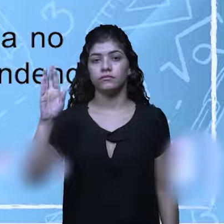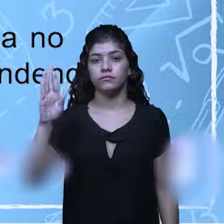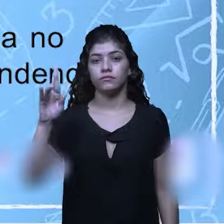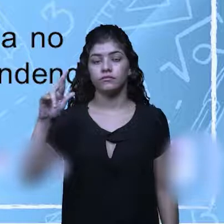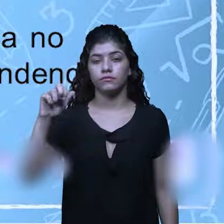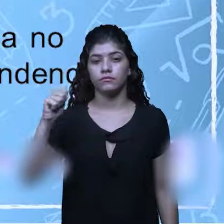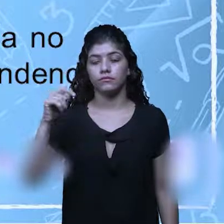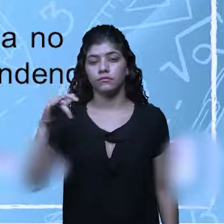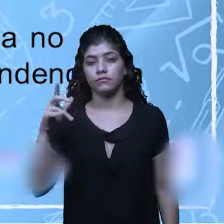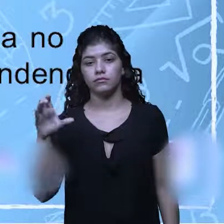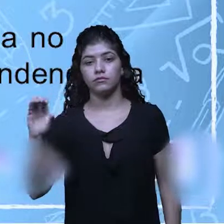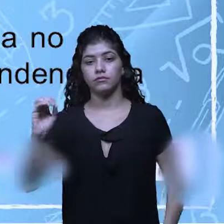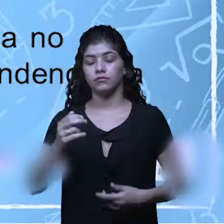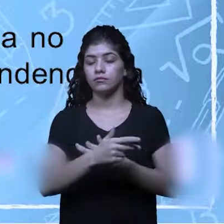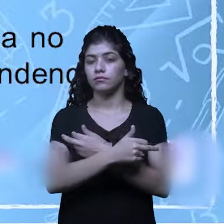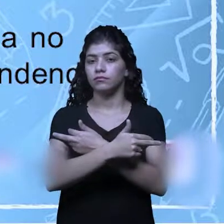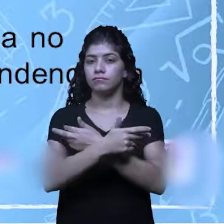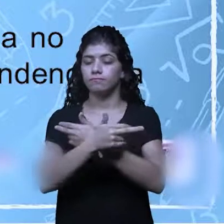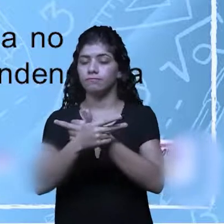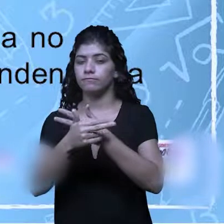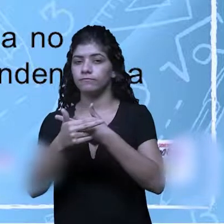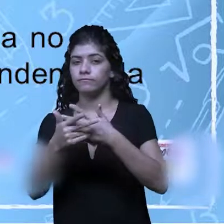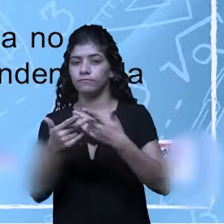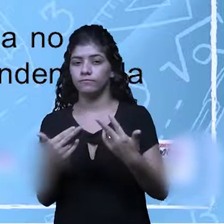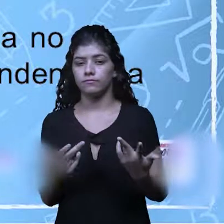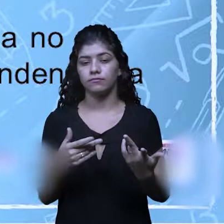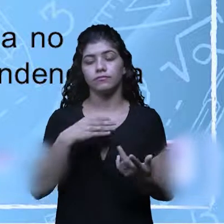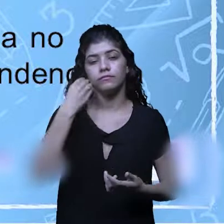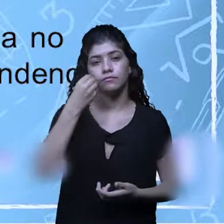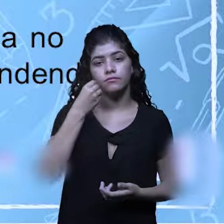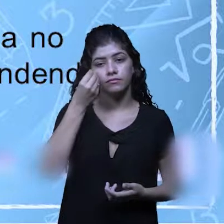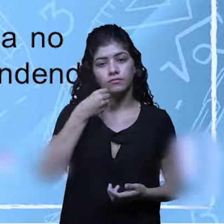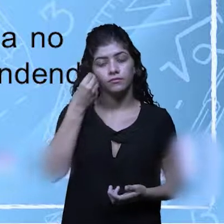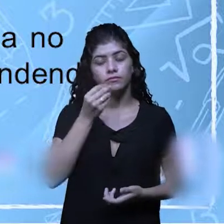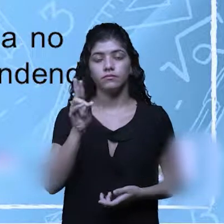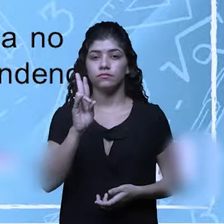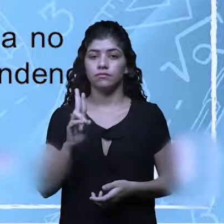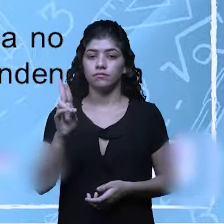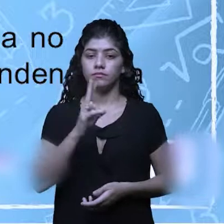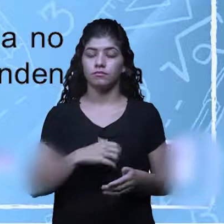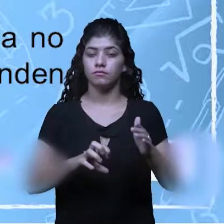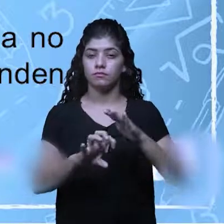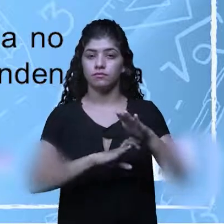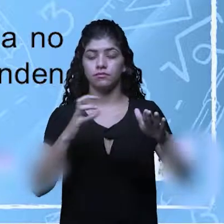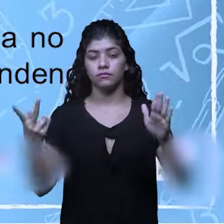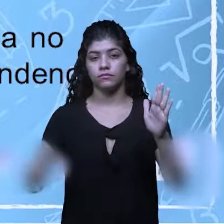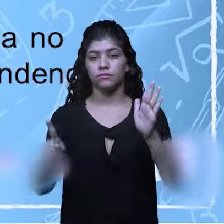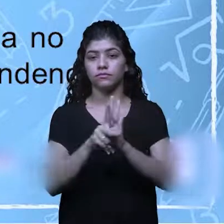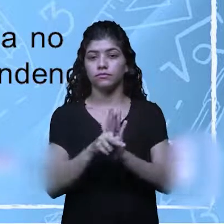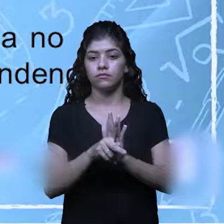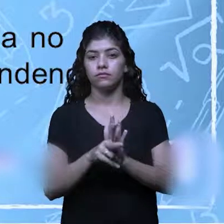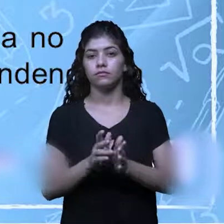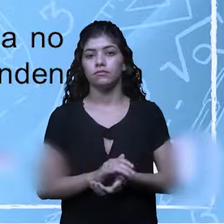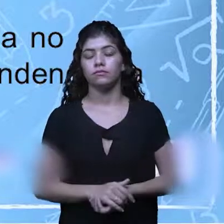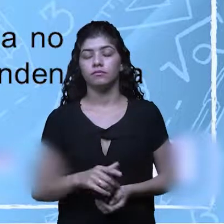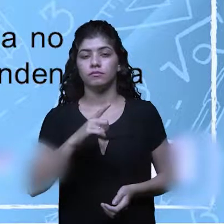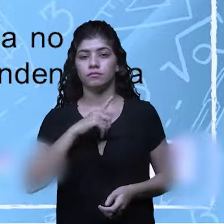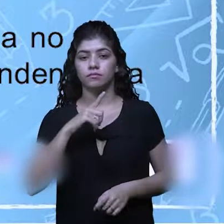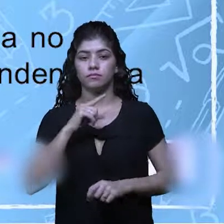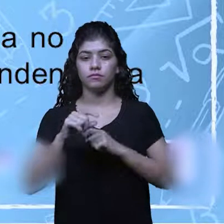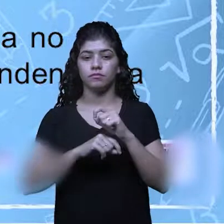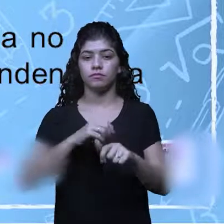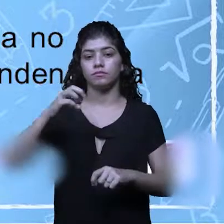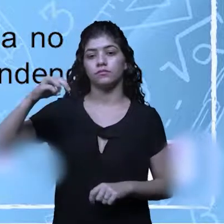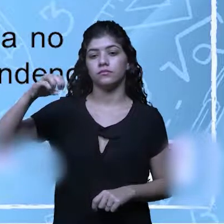é um conjunto de testes que deve ser realizado por uma empresa especializada, credenciada e